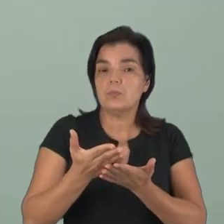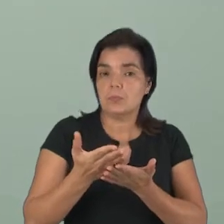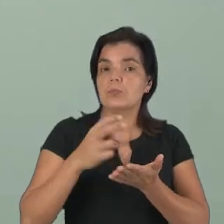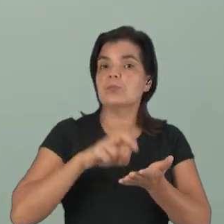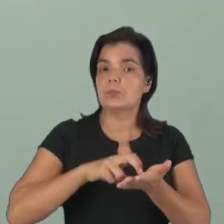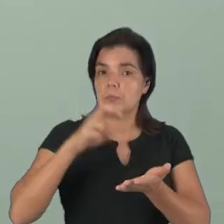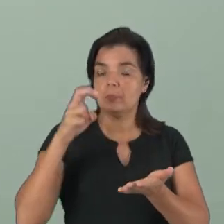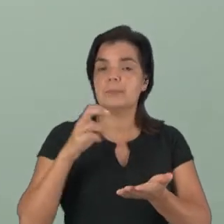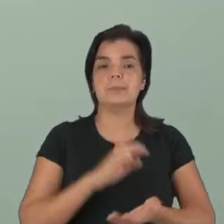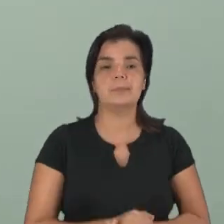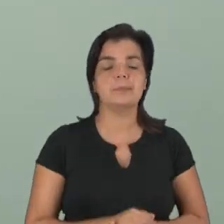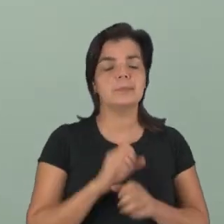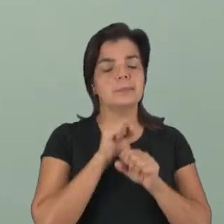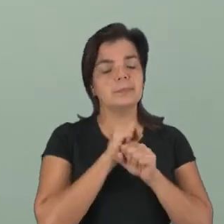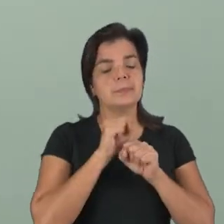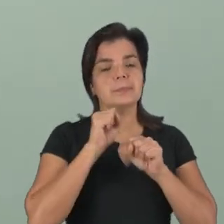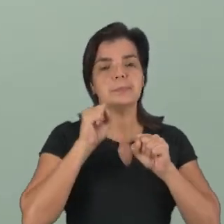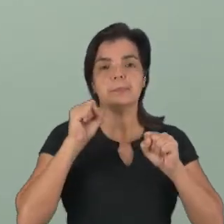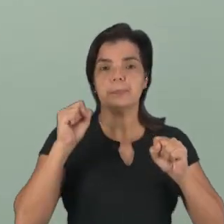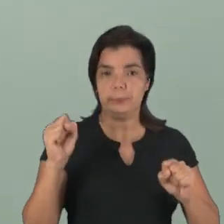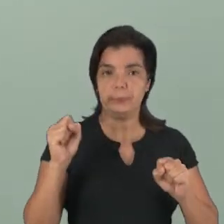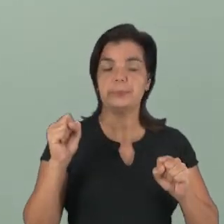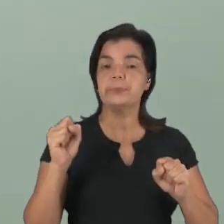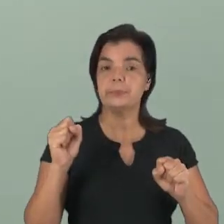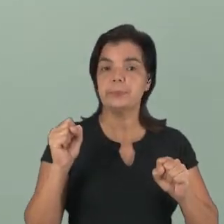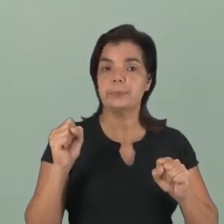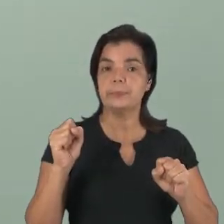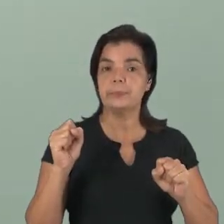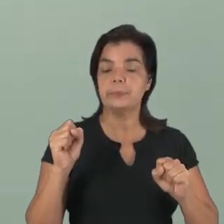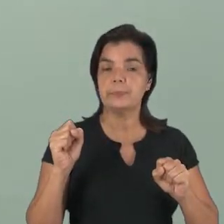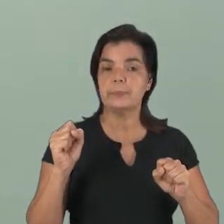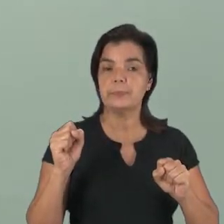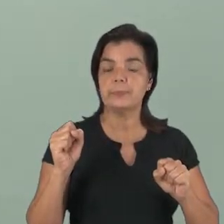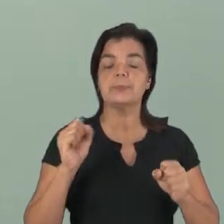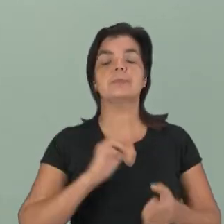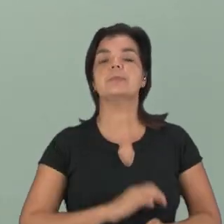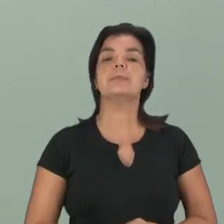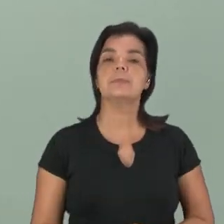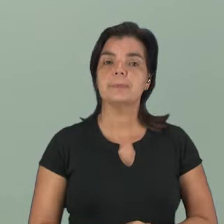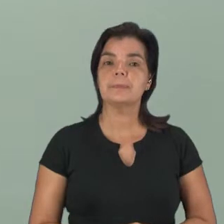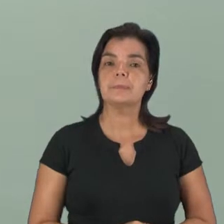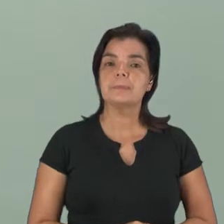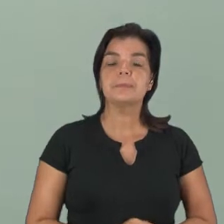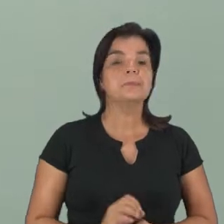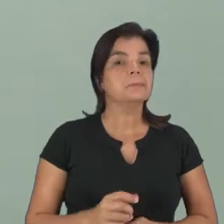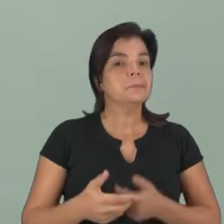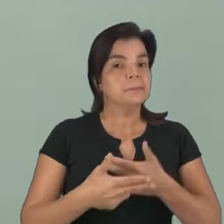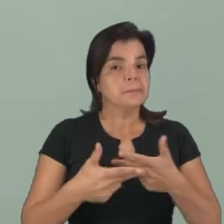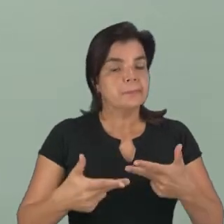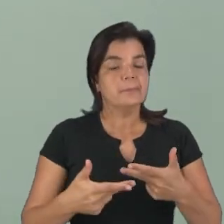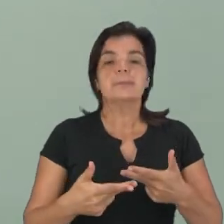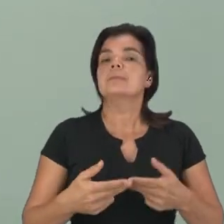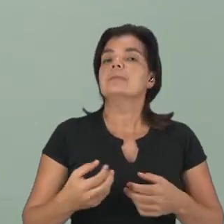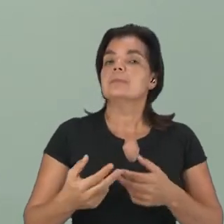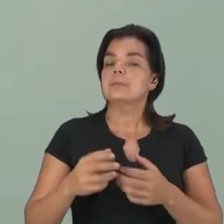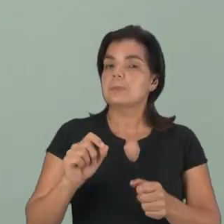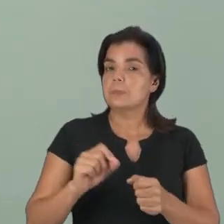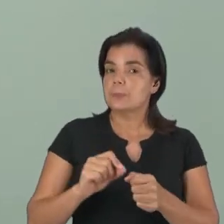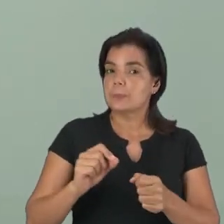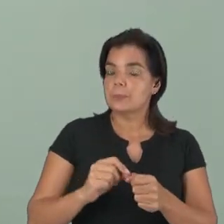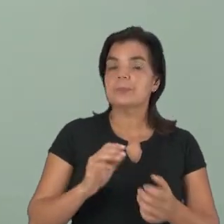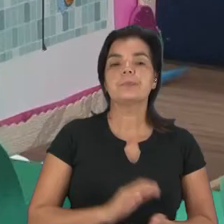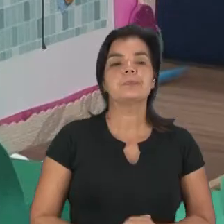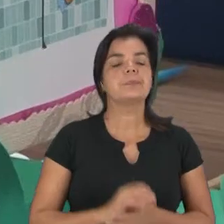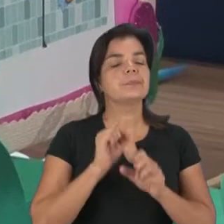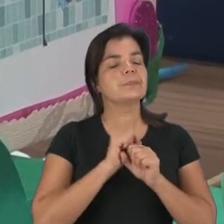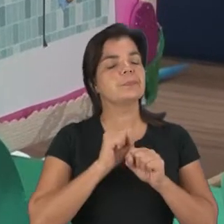amanhecer quando nós acordamos bem dispostos nem a realizar as nossas atividades